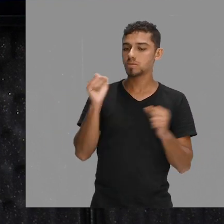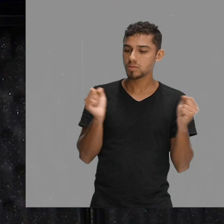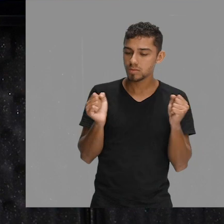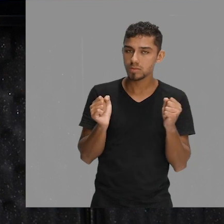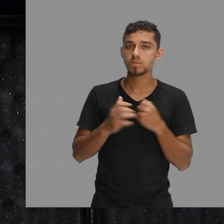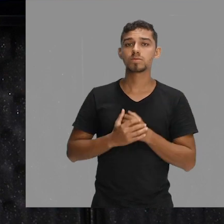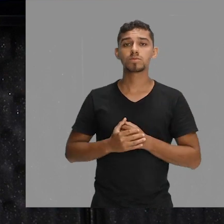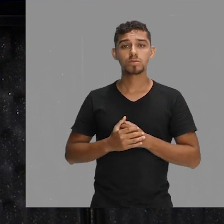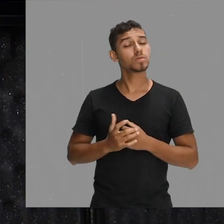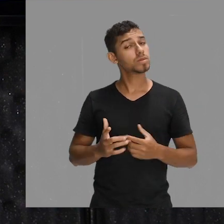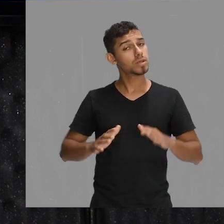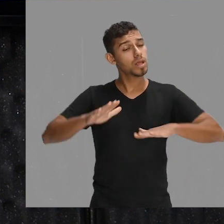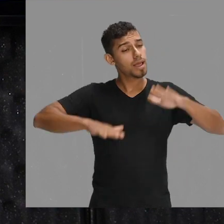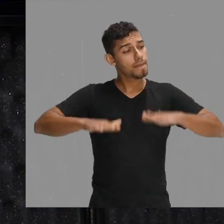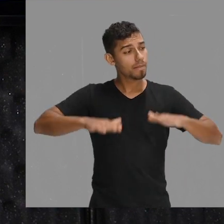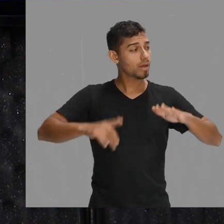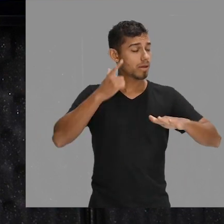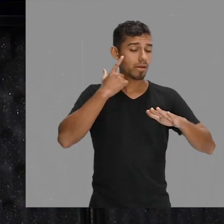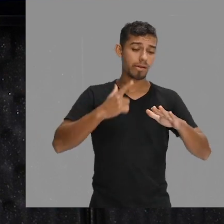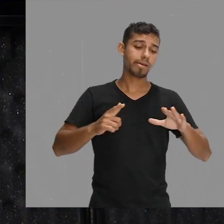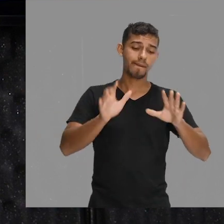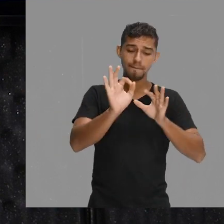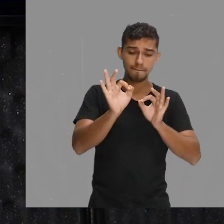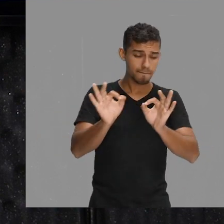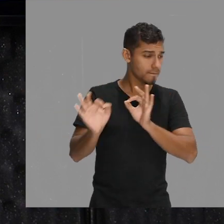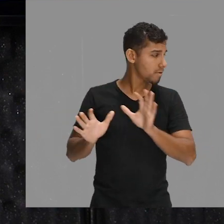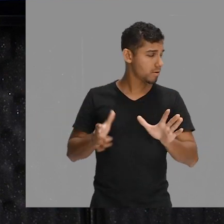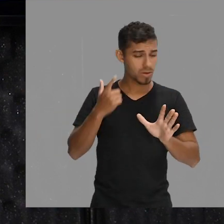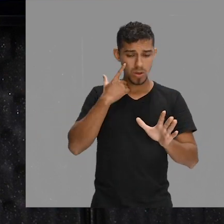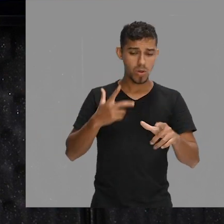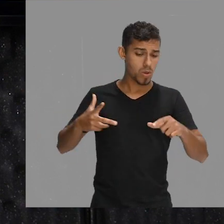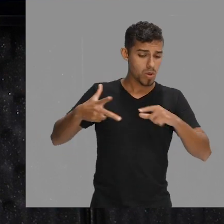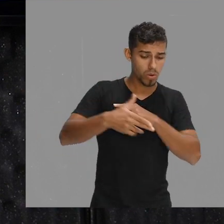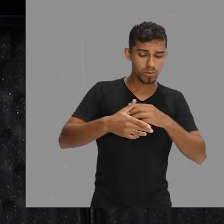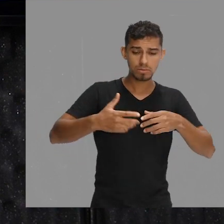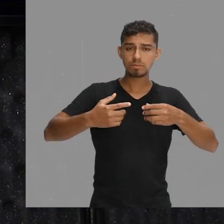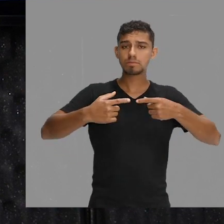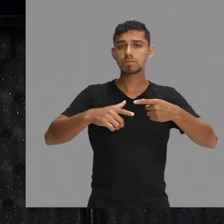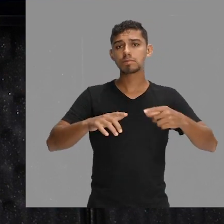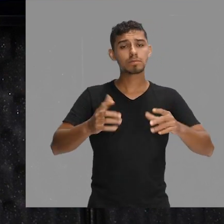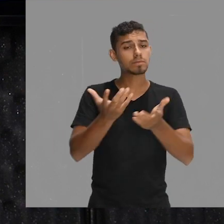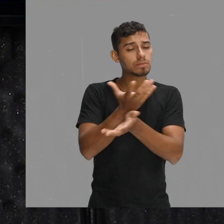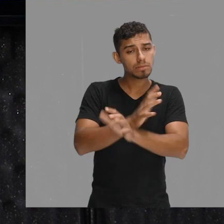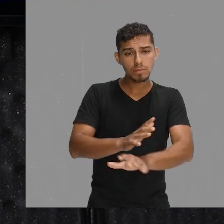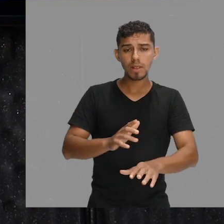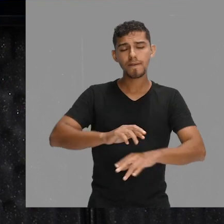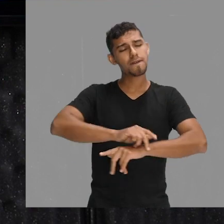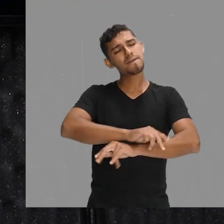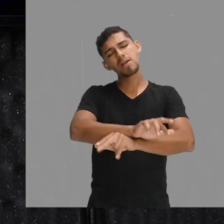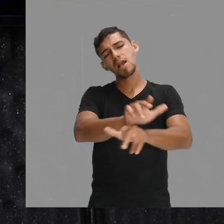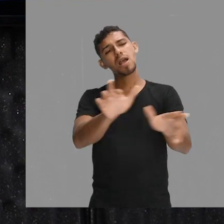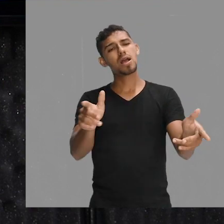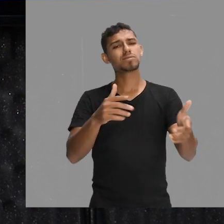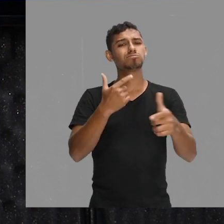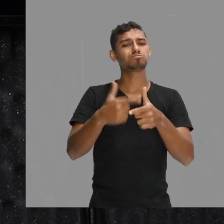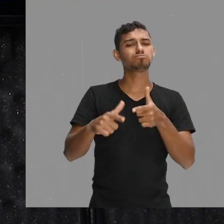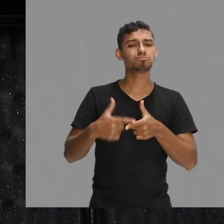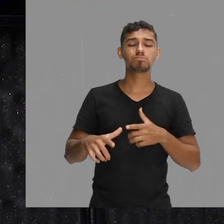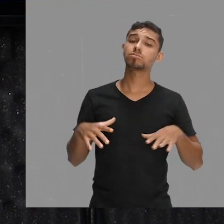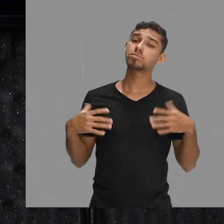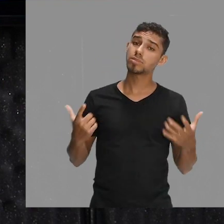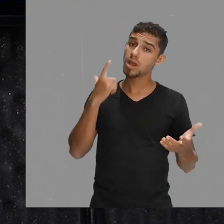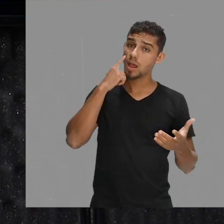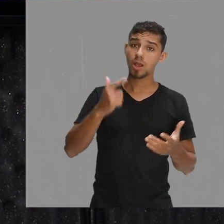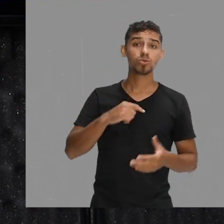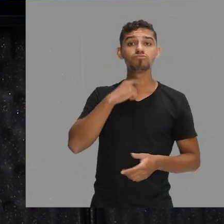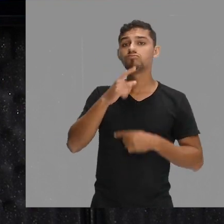da região que ela estiver, eu posso ter rompimento de mangueiras, eu posso ter diversos problemas. Para que isso